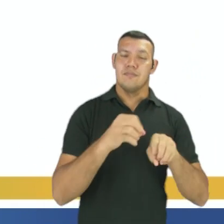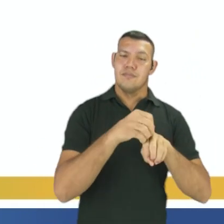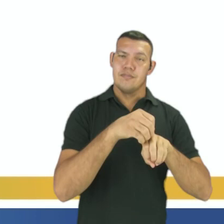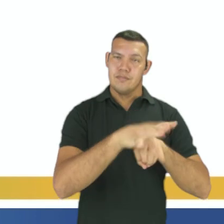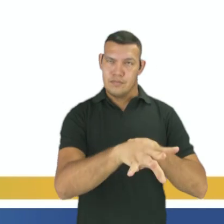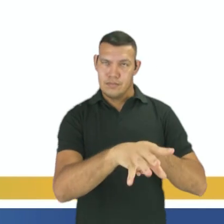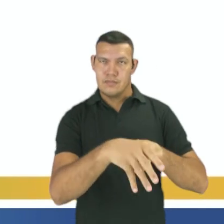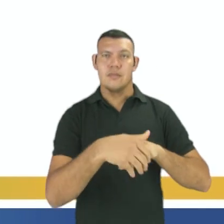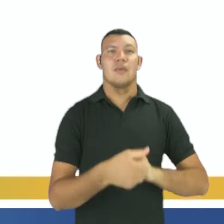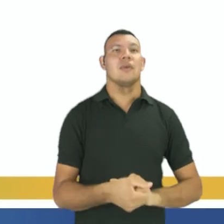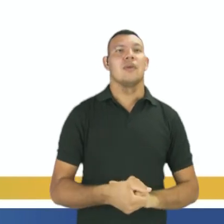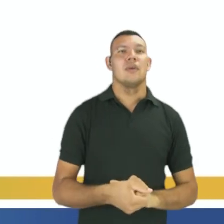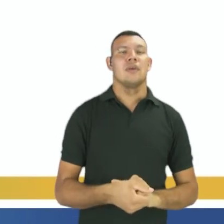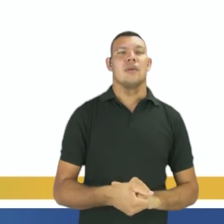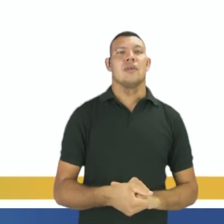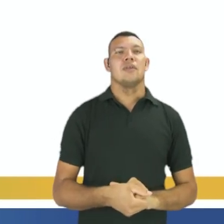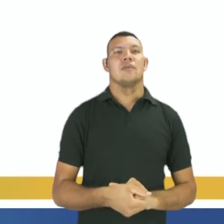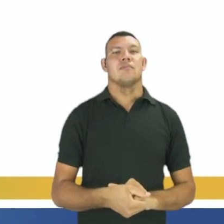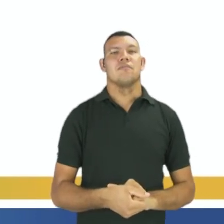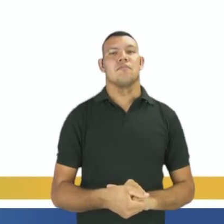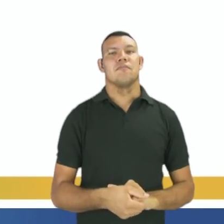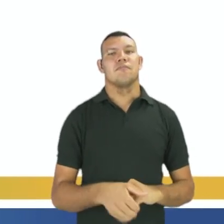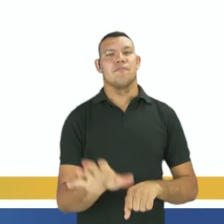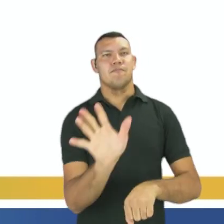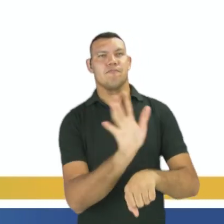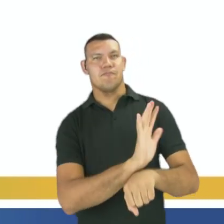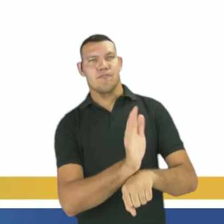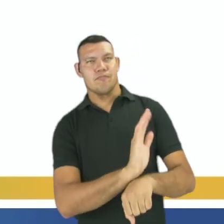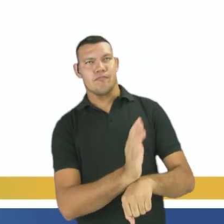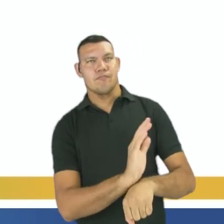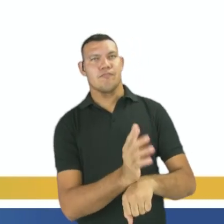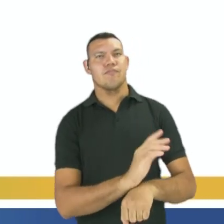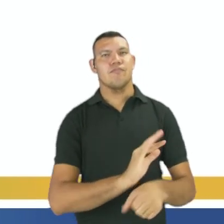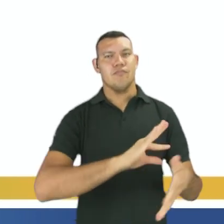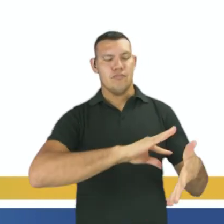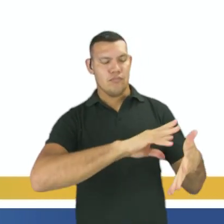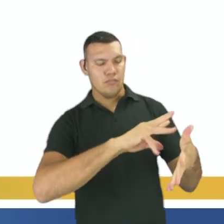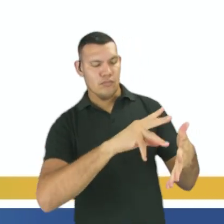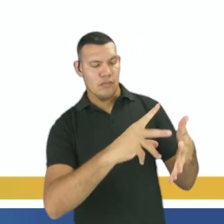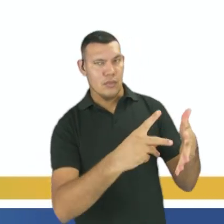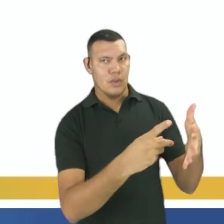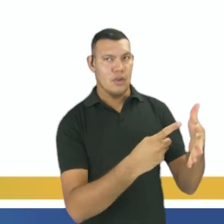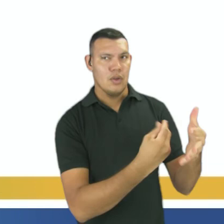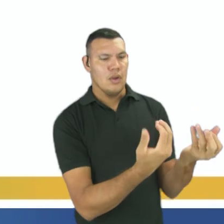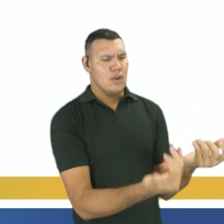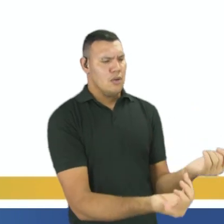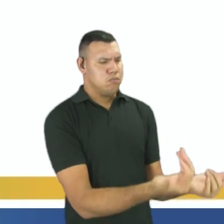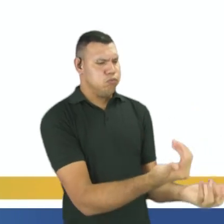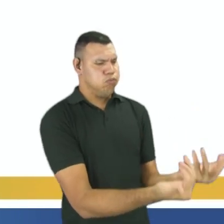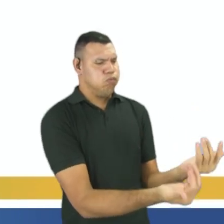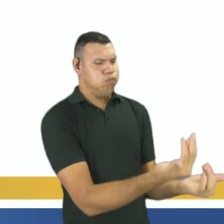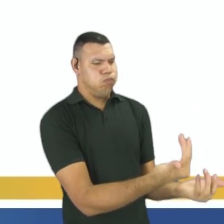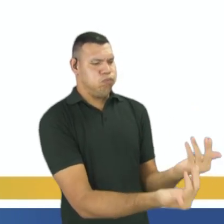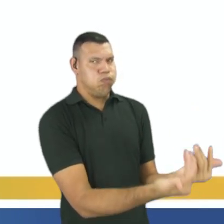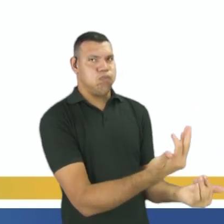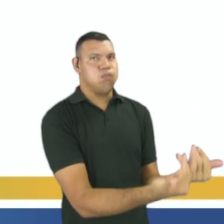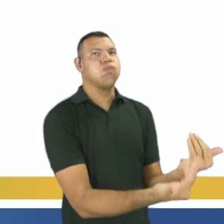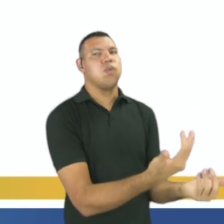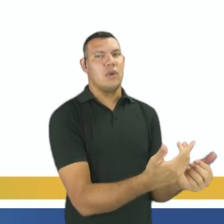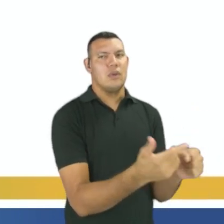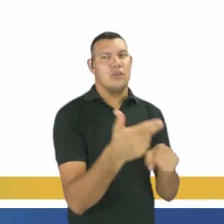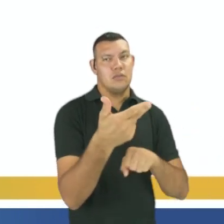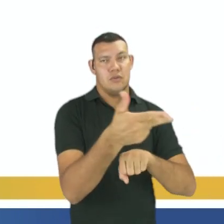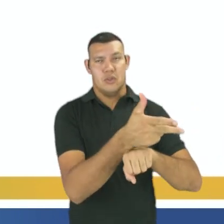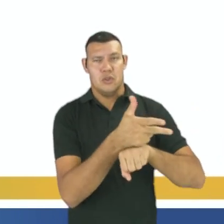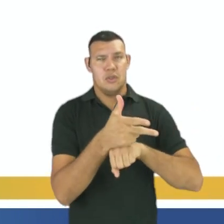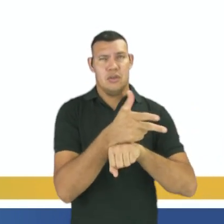um filme aí Amazônia em chamas é um filme muito conhecido esse filme né se dá com filme gravado em 1940